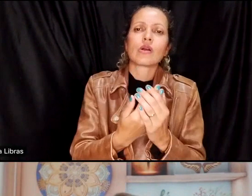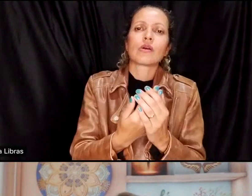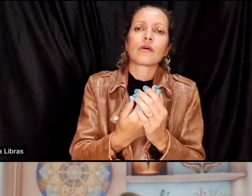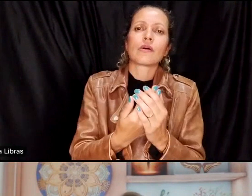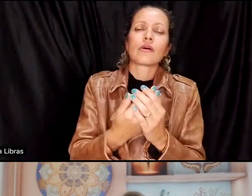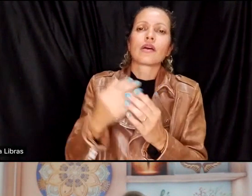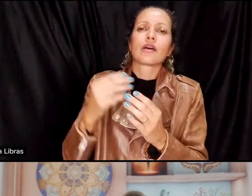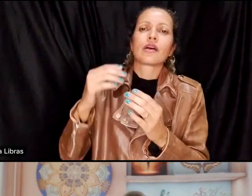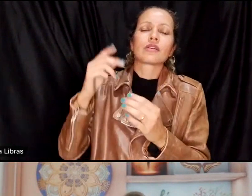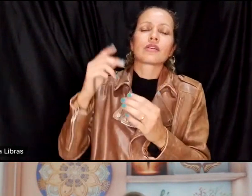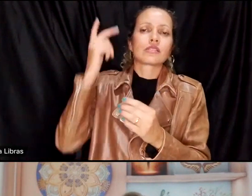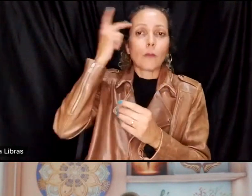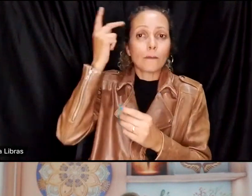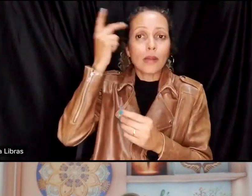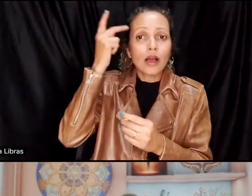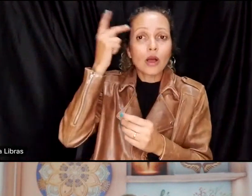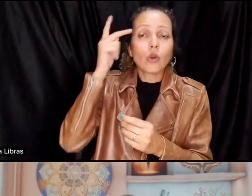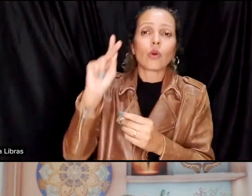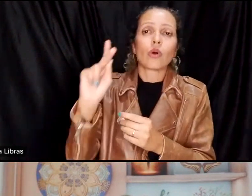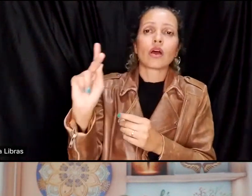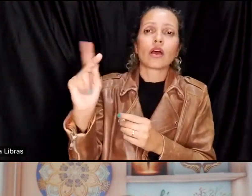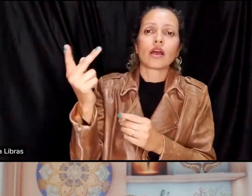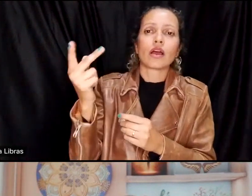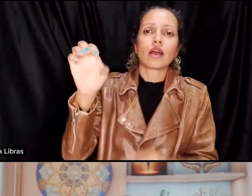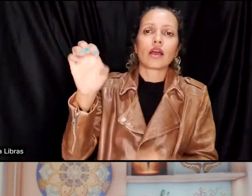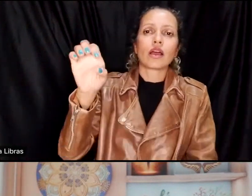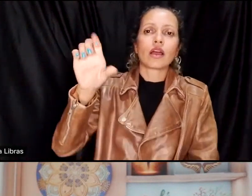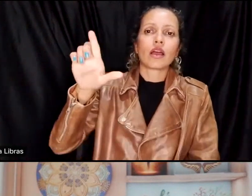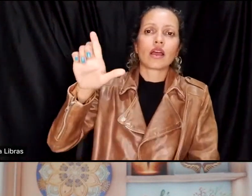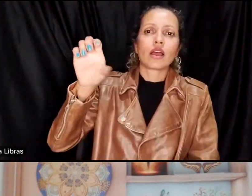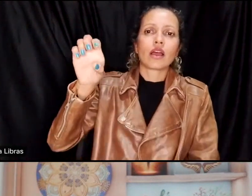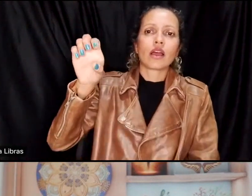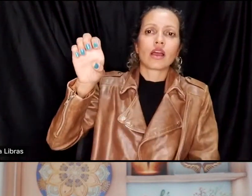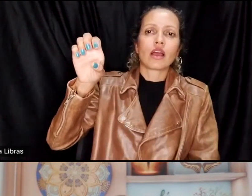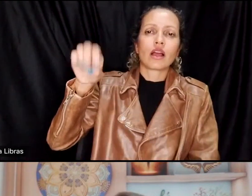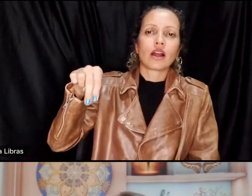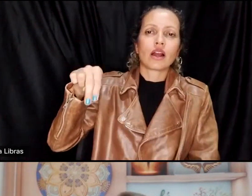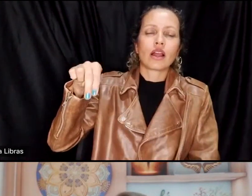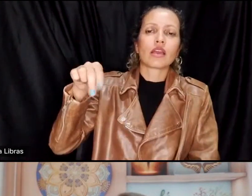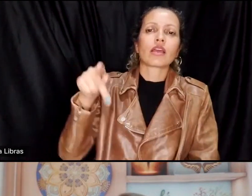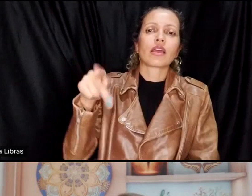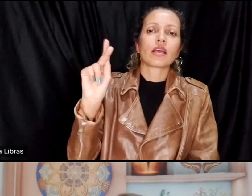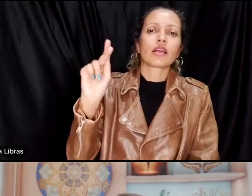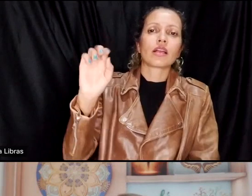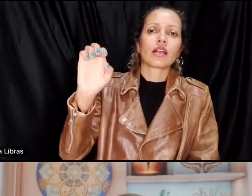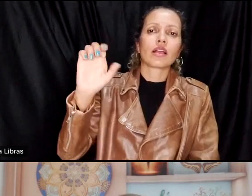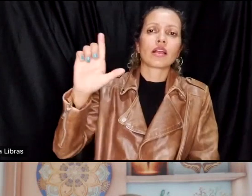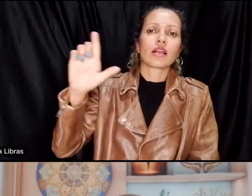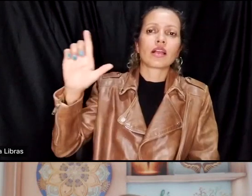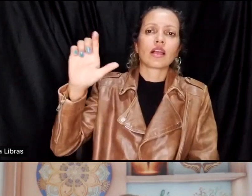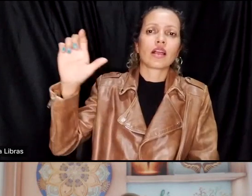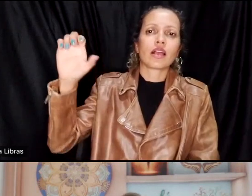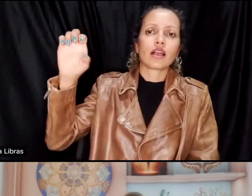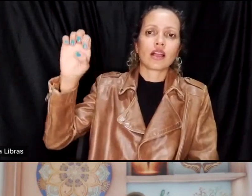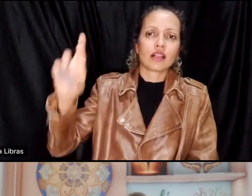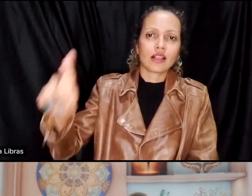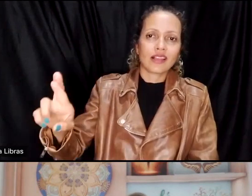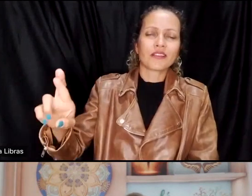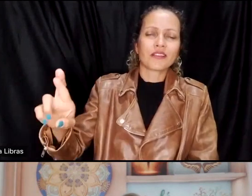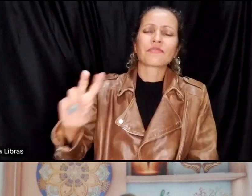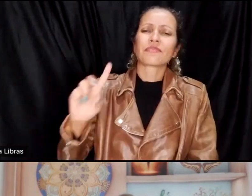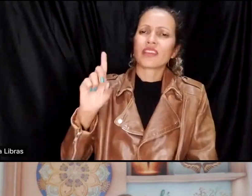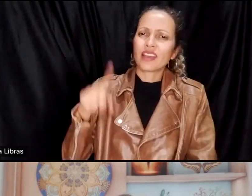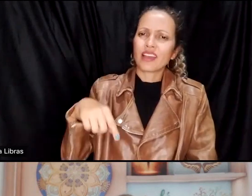em São Paulo. E é assim... É possível e tão simples fazer a diferença, né? É só